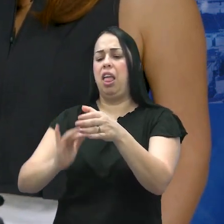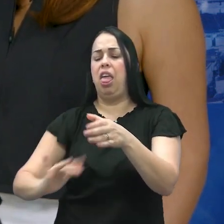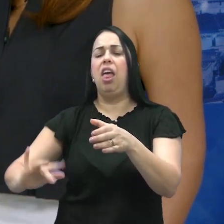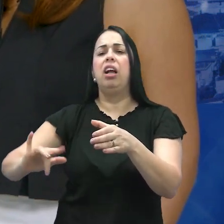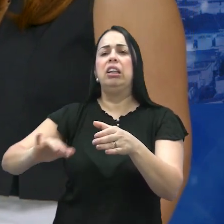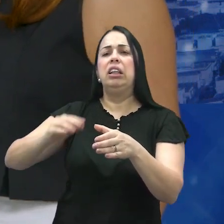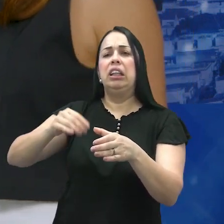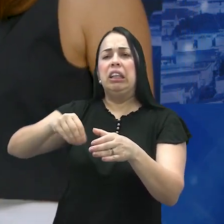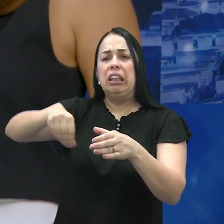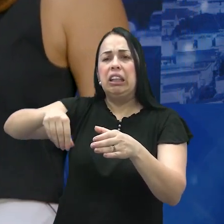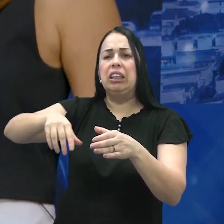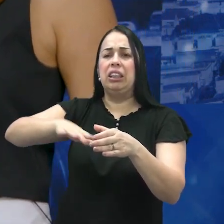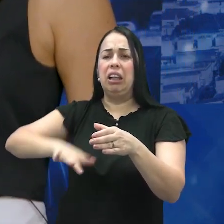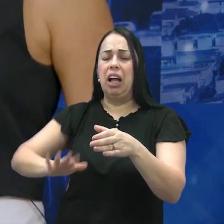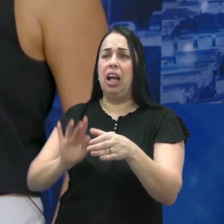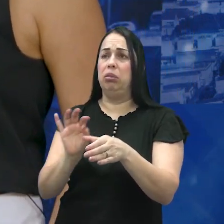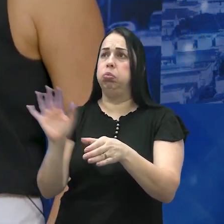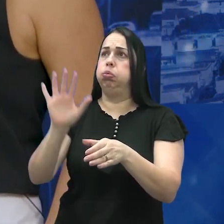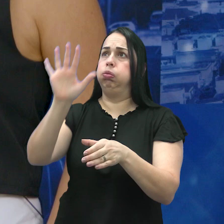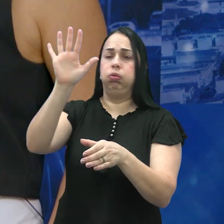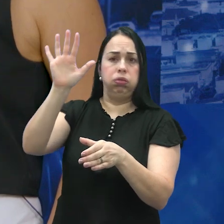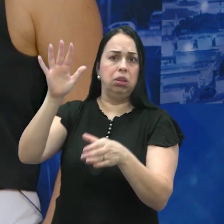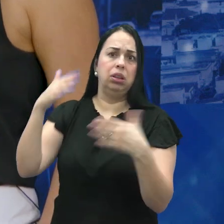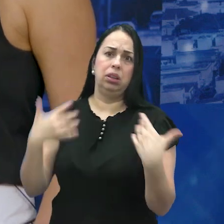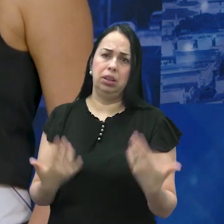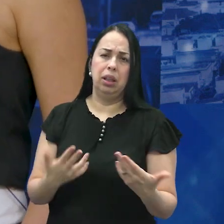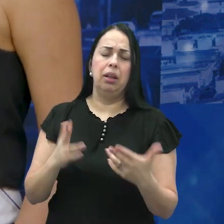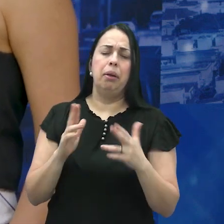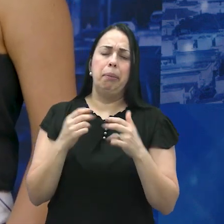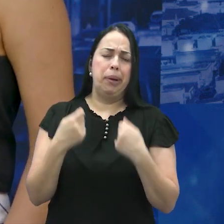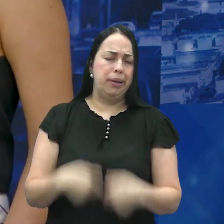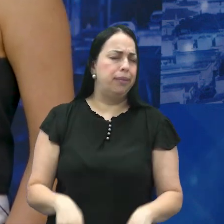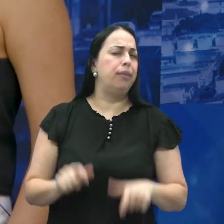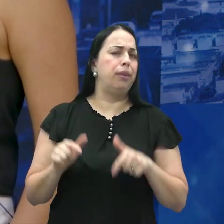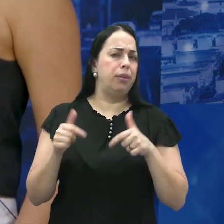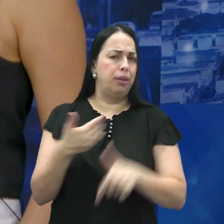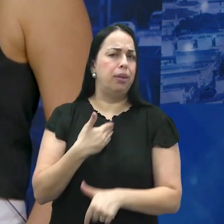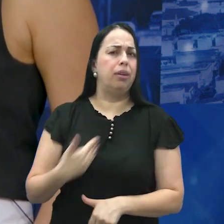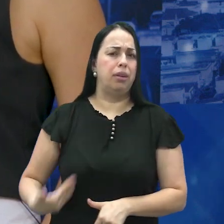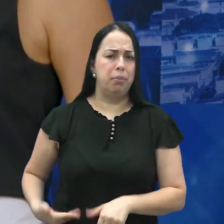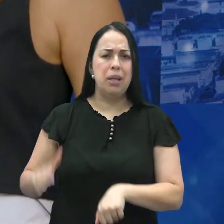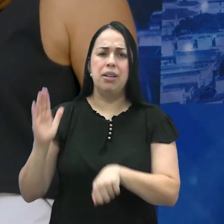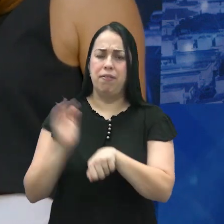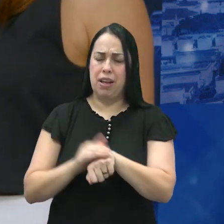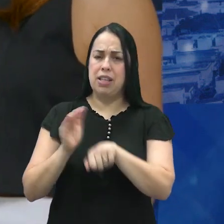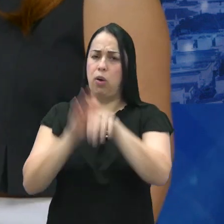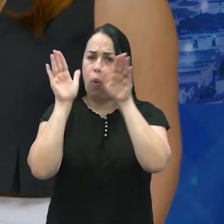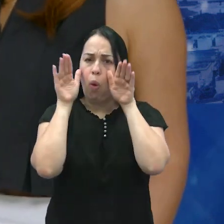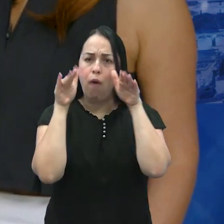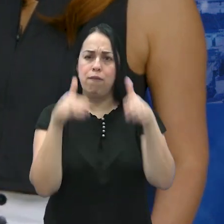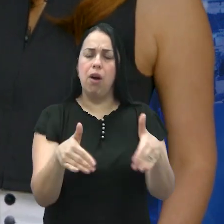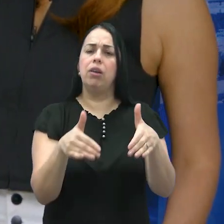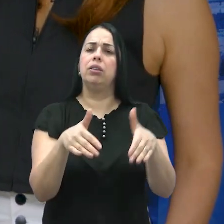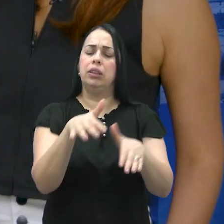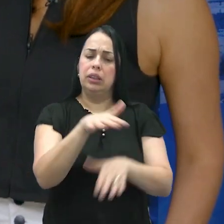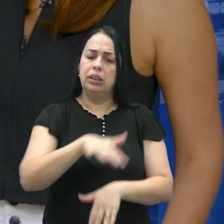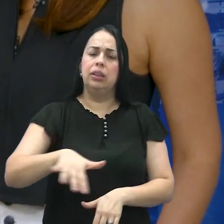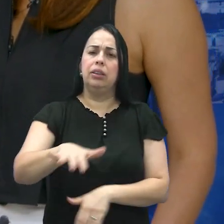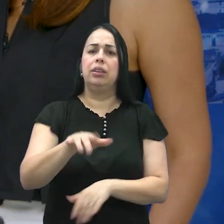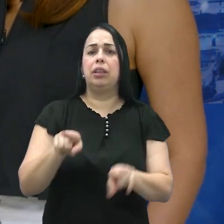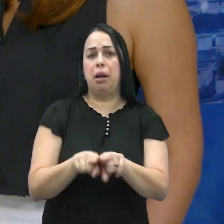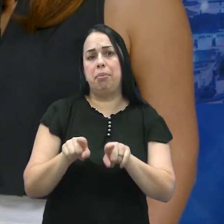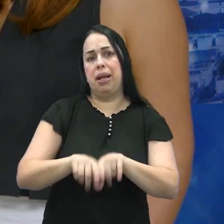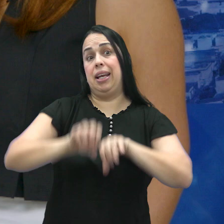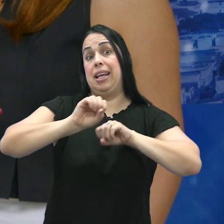gerando gases de efeito estufa. Então, a gente tem, eu acho que políticas públicas precisam ser realizadas voltadas a essa finalidade e